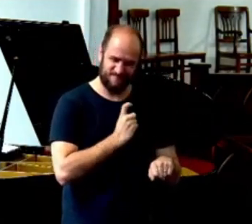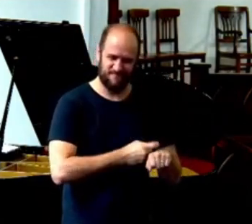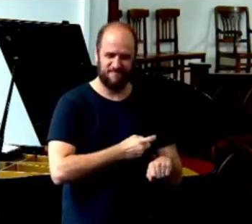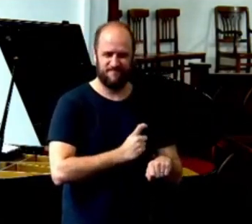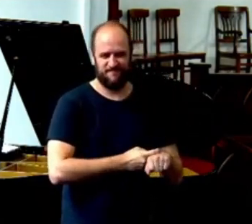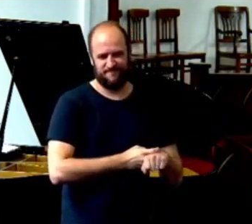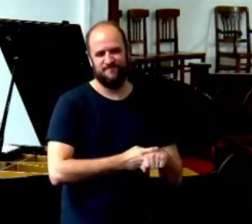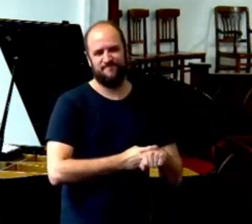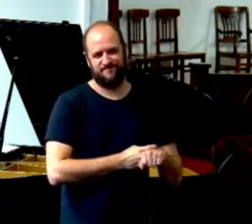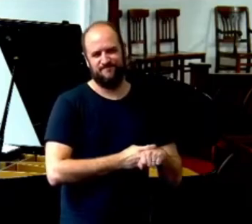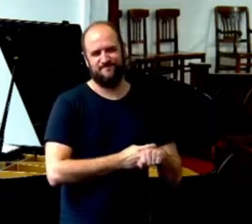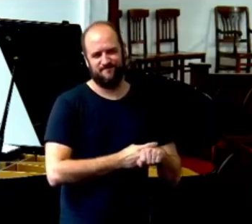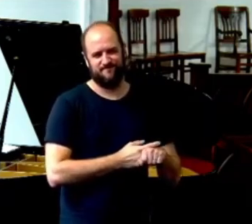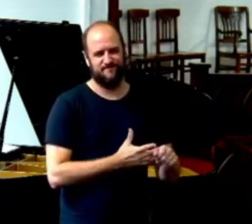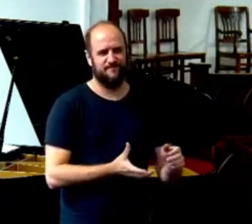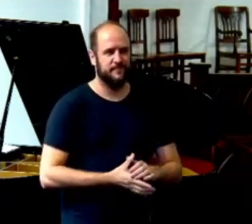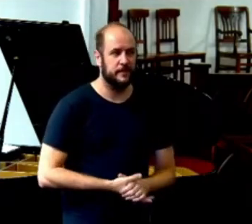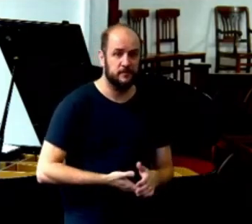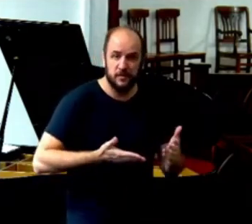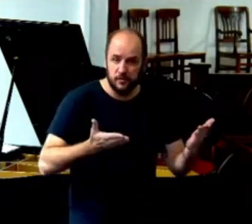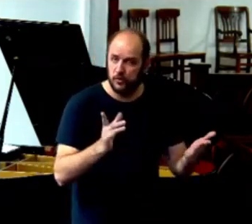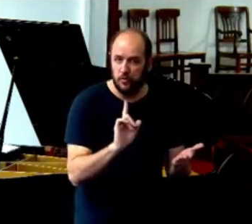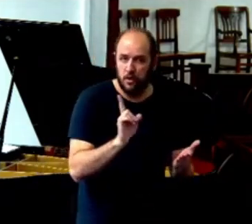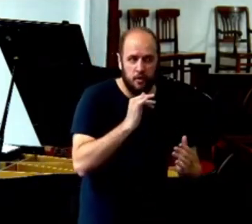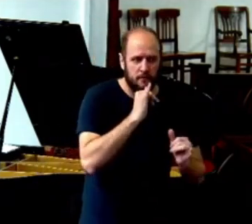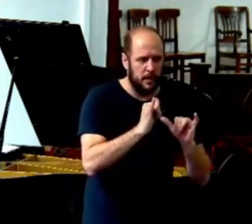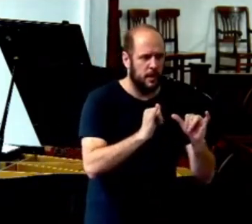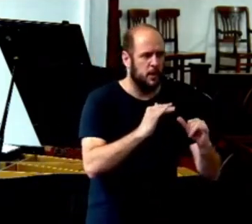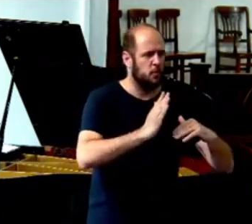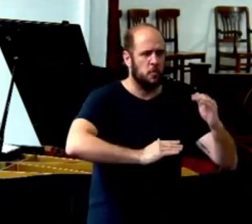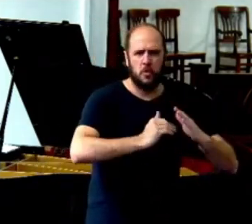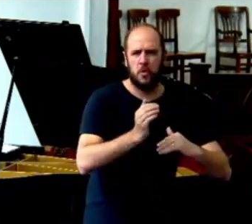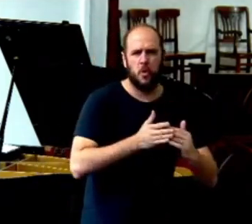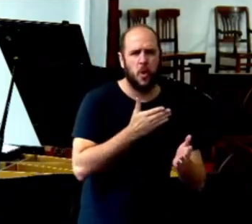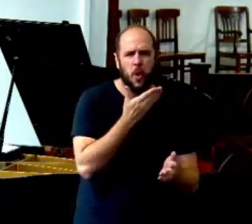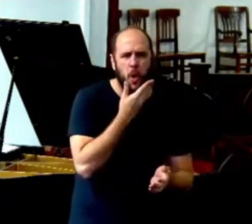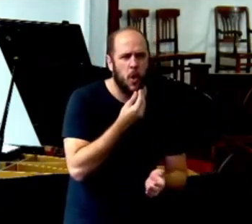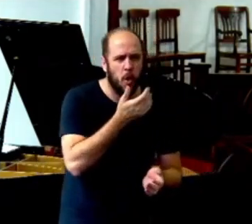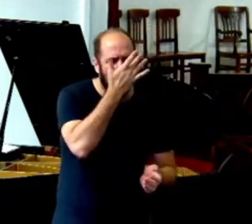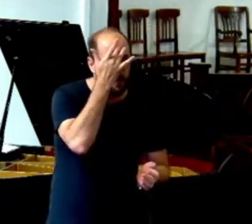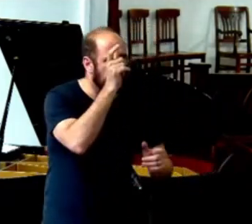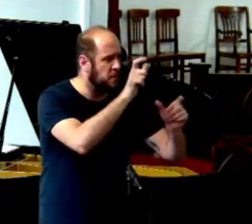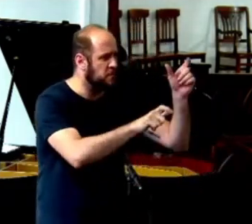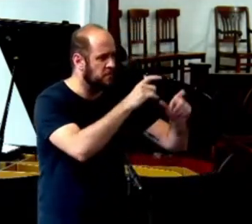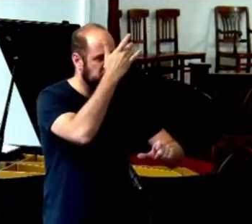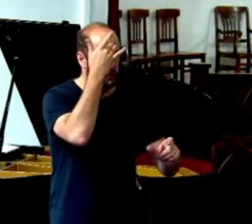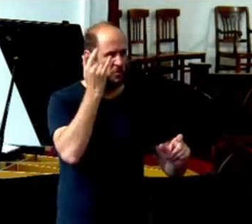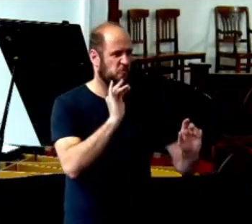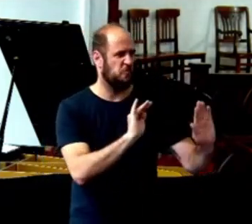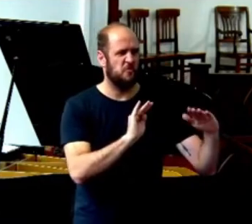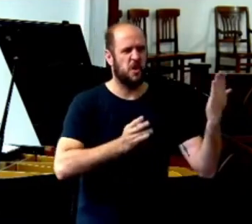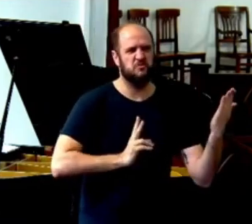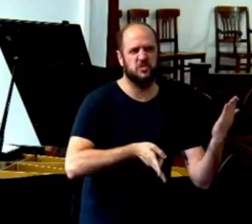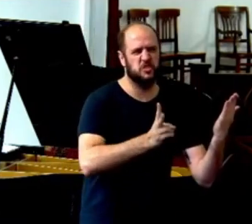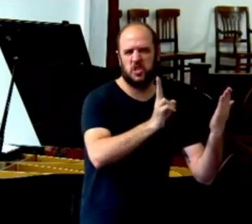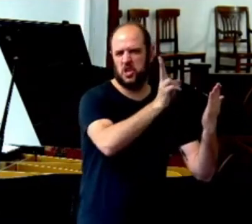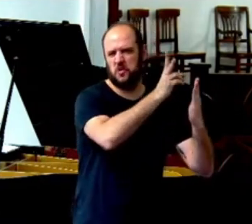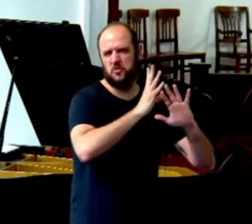Com isso, queridos, não quero sugerir que qualquer homem que se irrita contra a injustiça é um